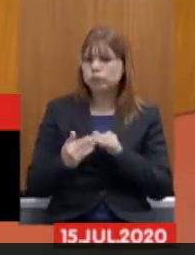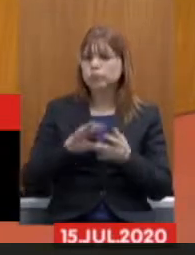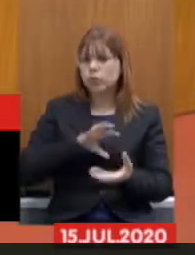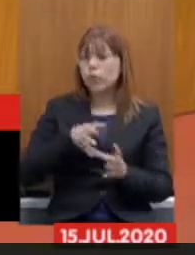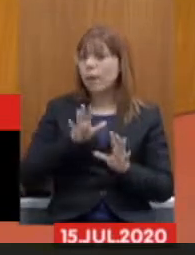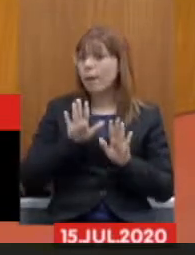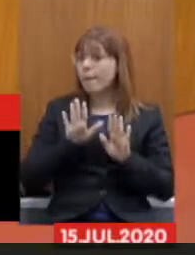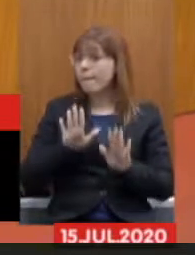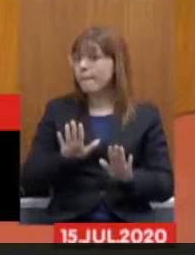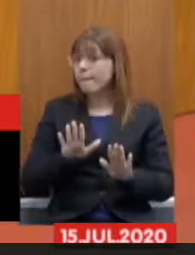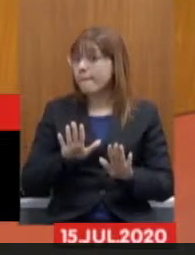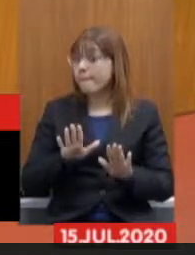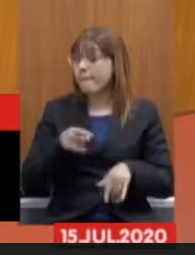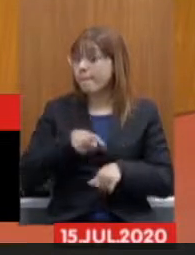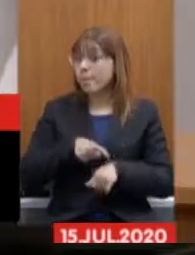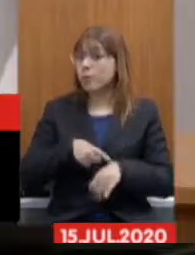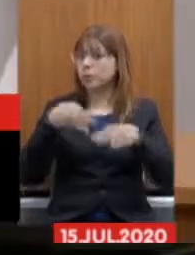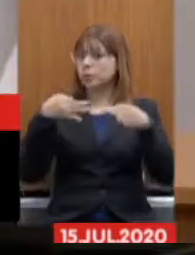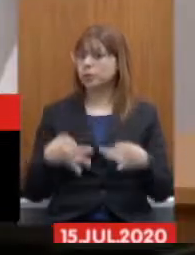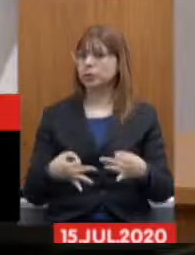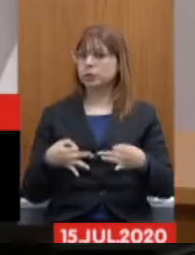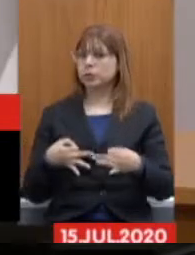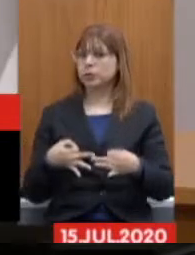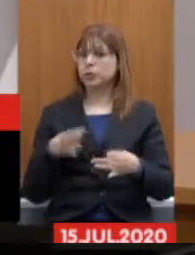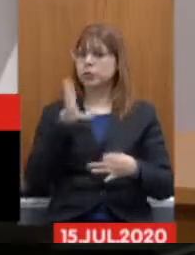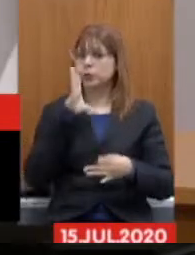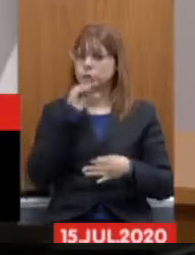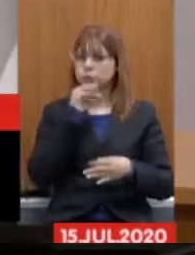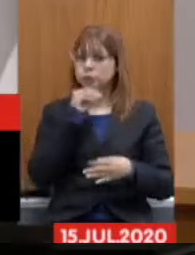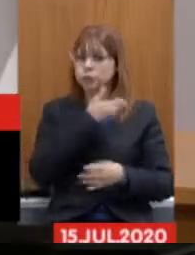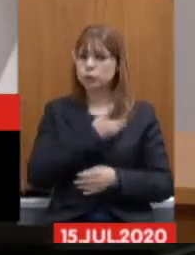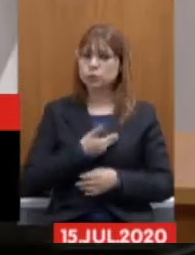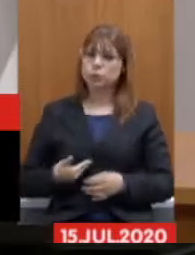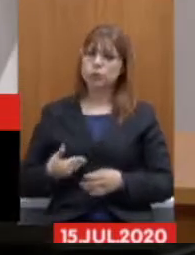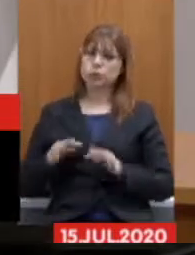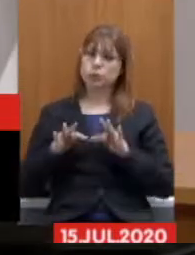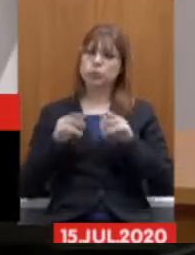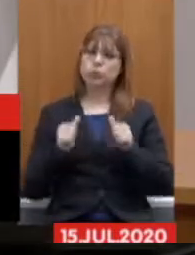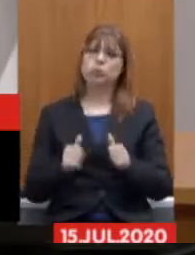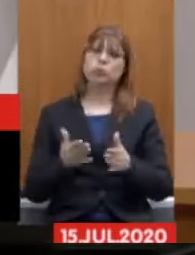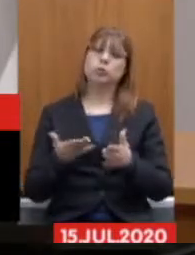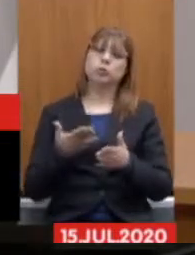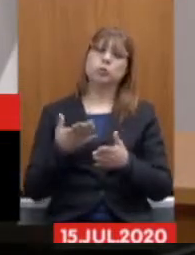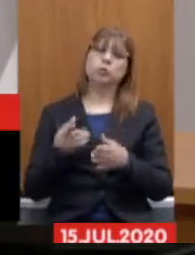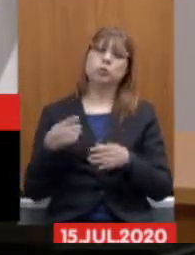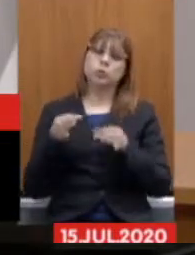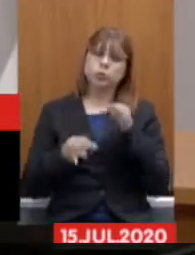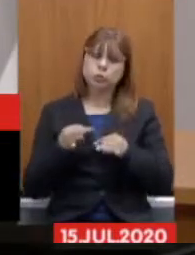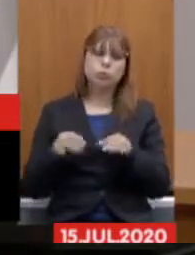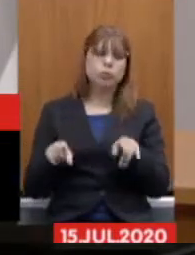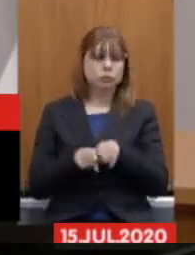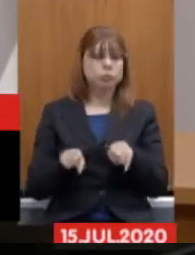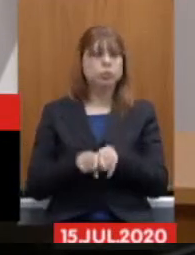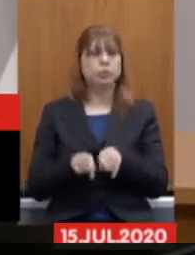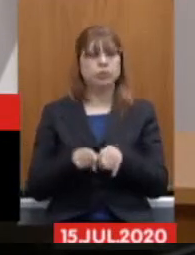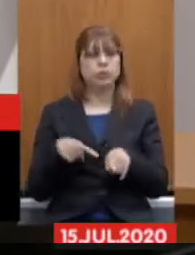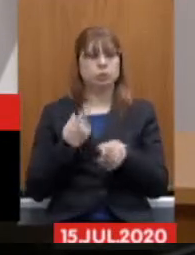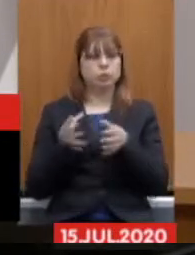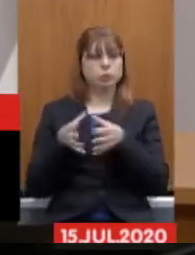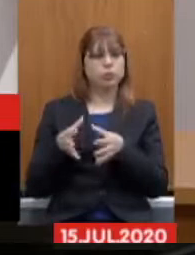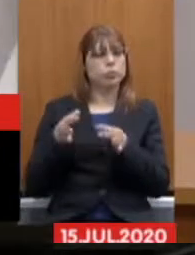mas em situações dignas para os servidores do estado de minas gerais e para os magistrados senhores